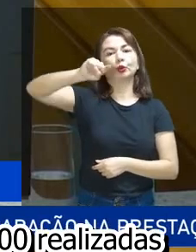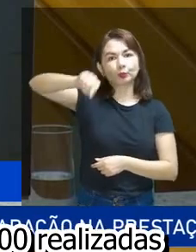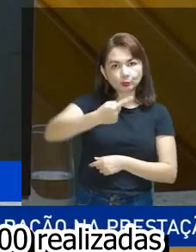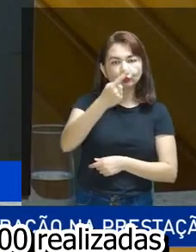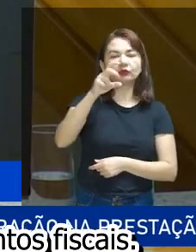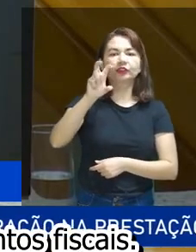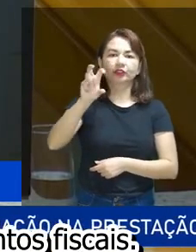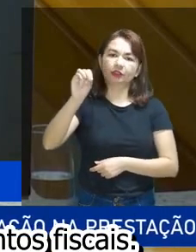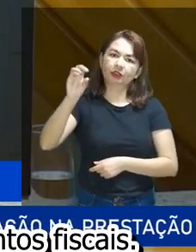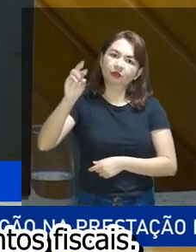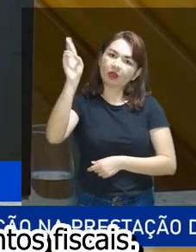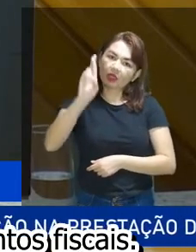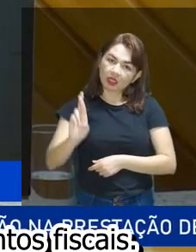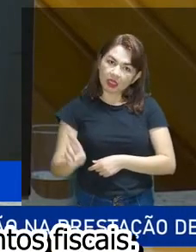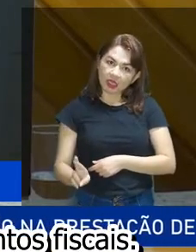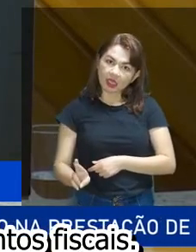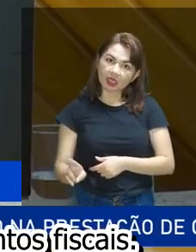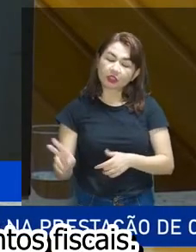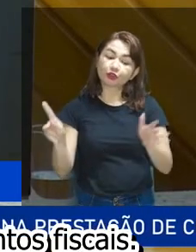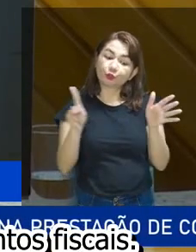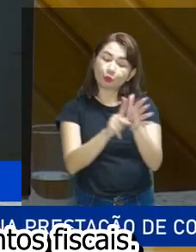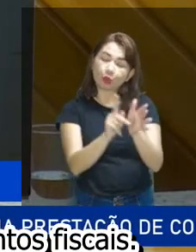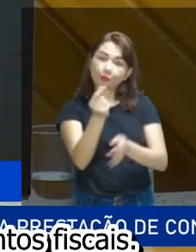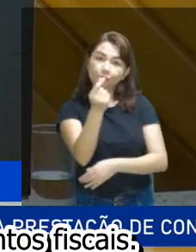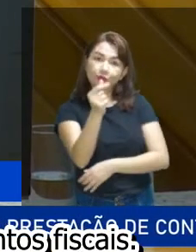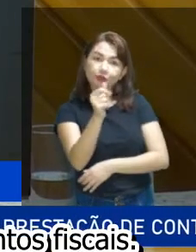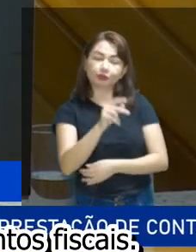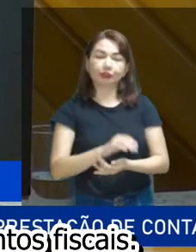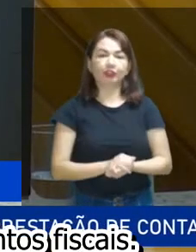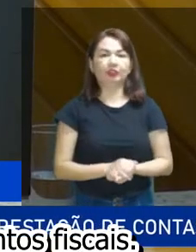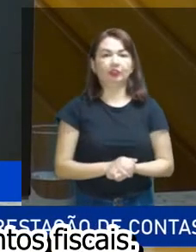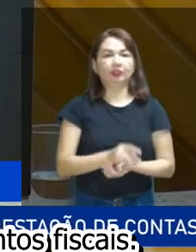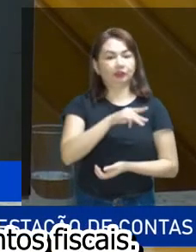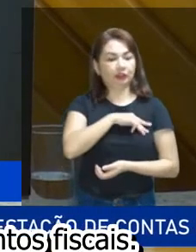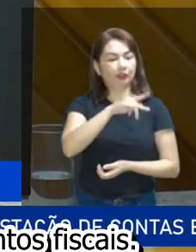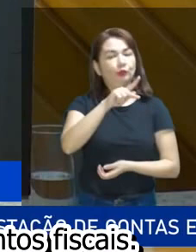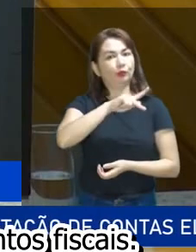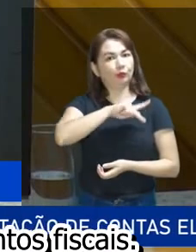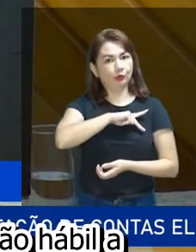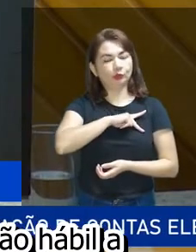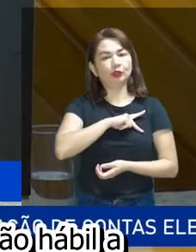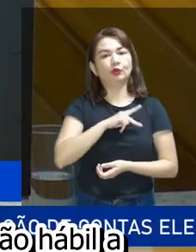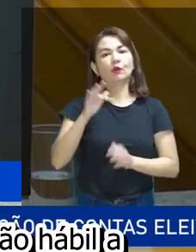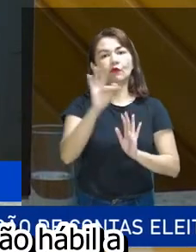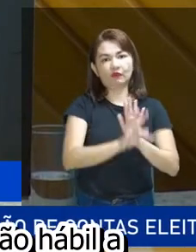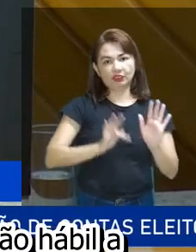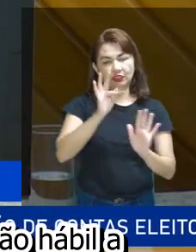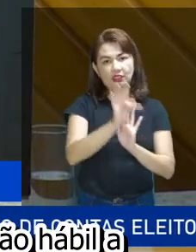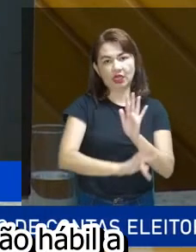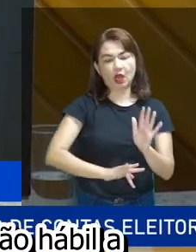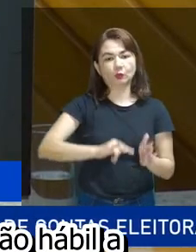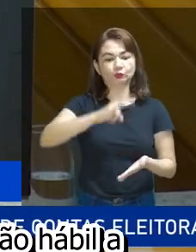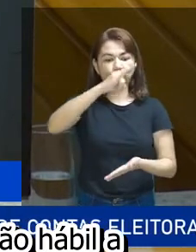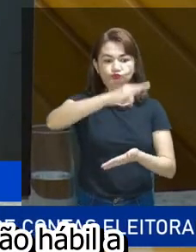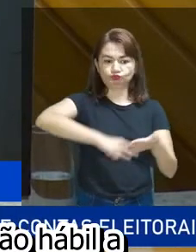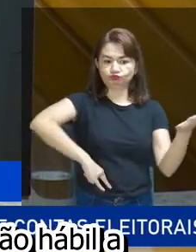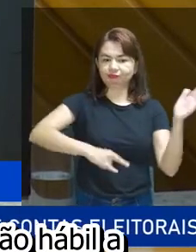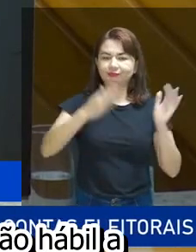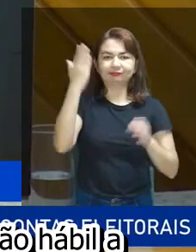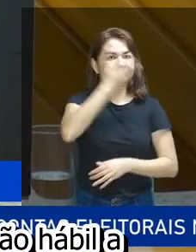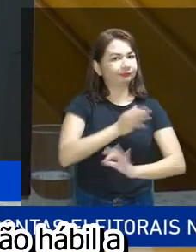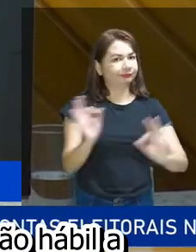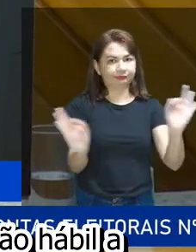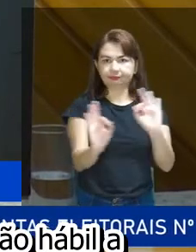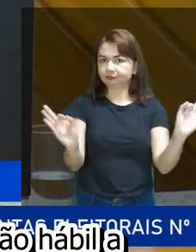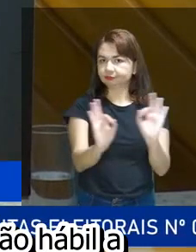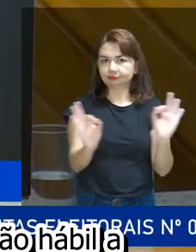228.500 realizadas com recursos do FFC, não comprovadas nos documentos fiscais. Destacou ainda a ausência